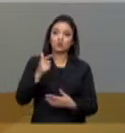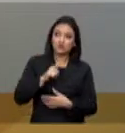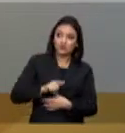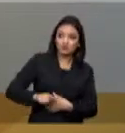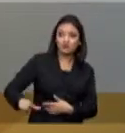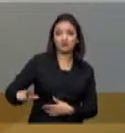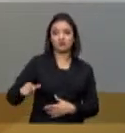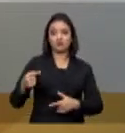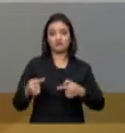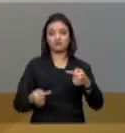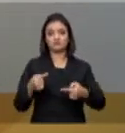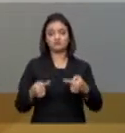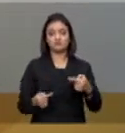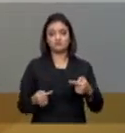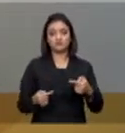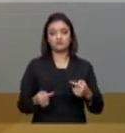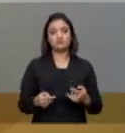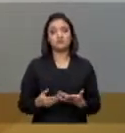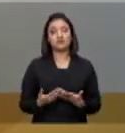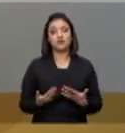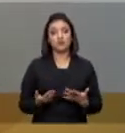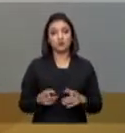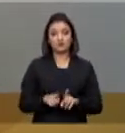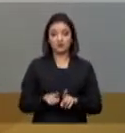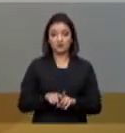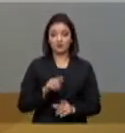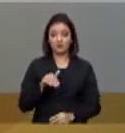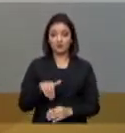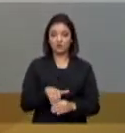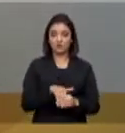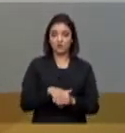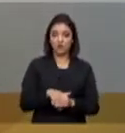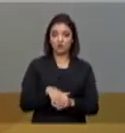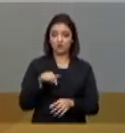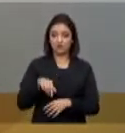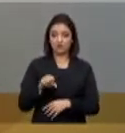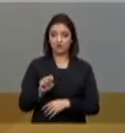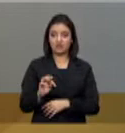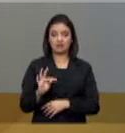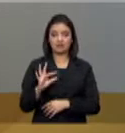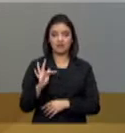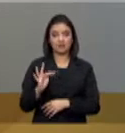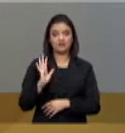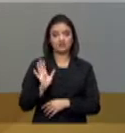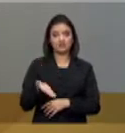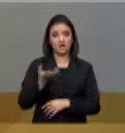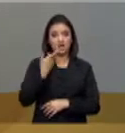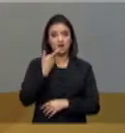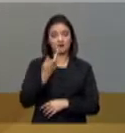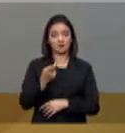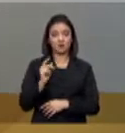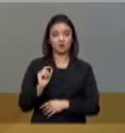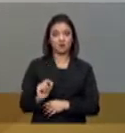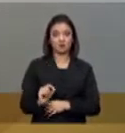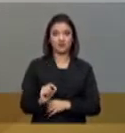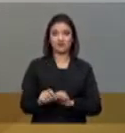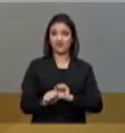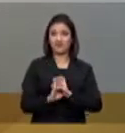tendo especificamente em voto, neste Supremo Tribunal Federal, sido afirmado